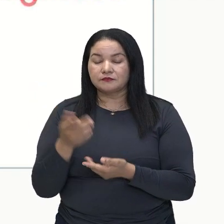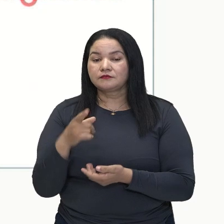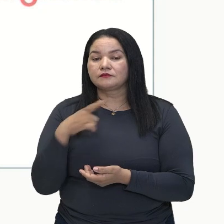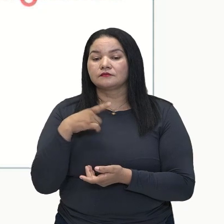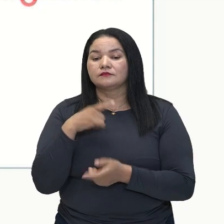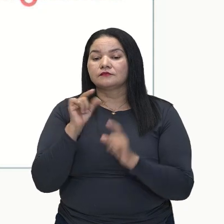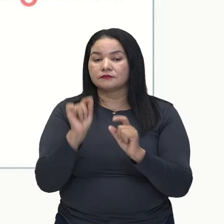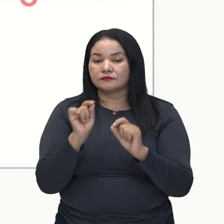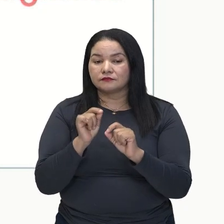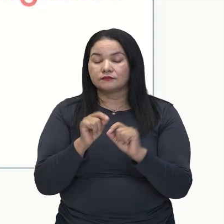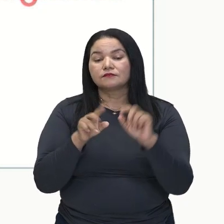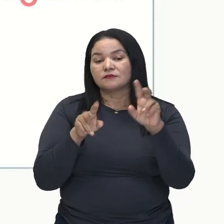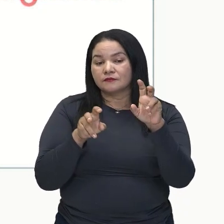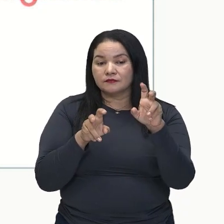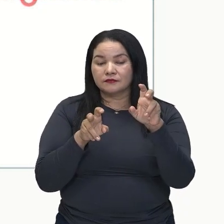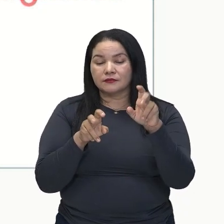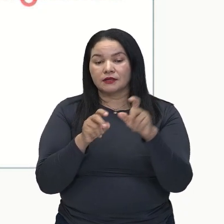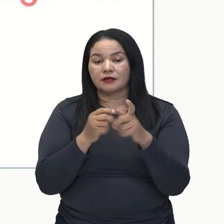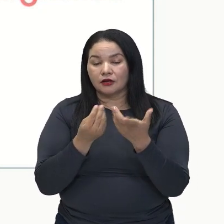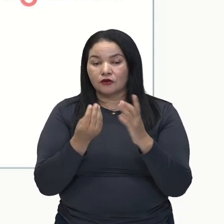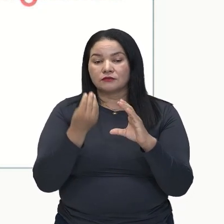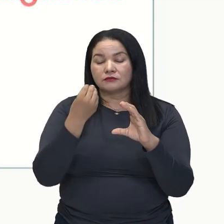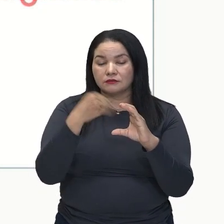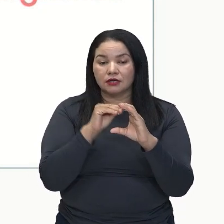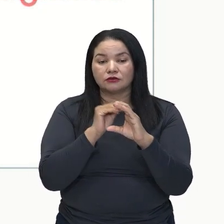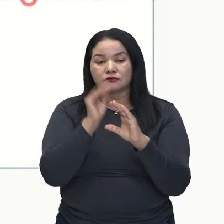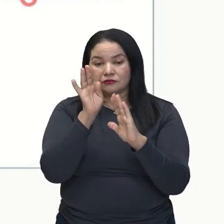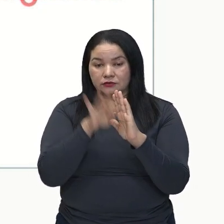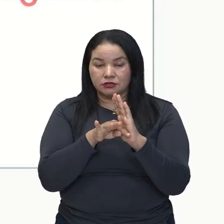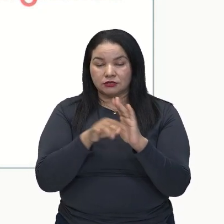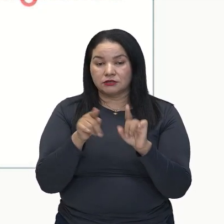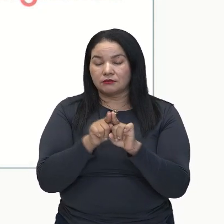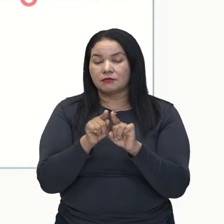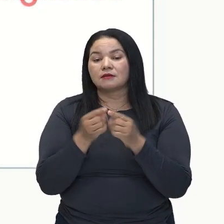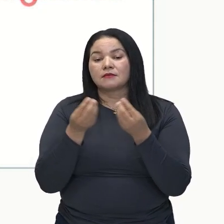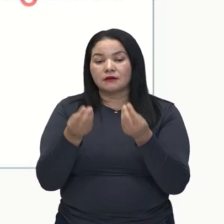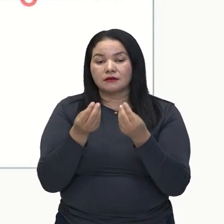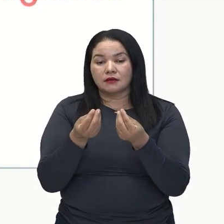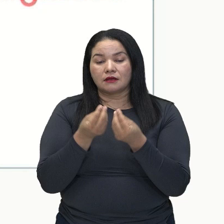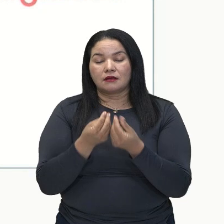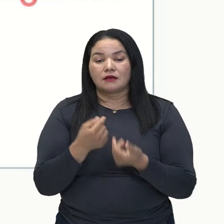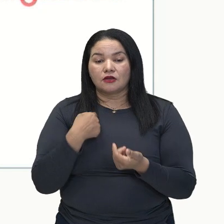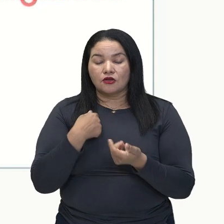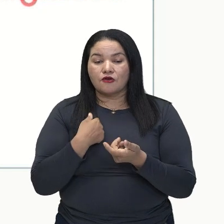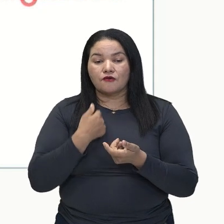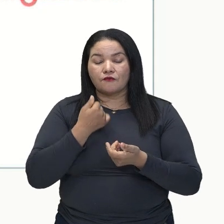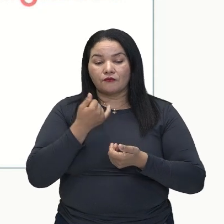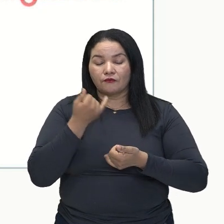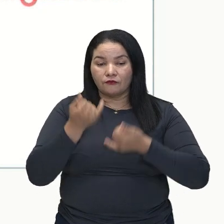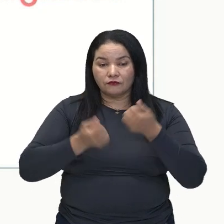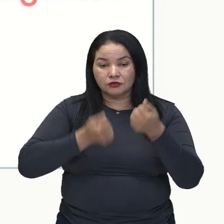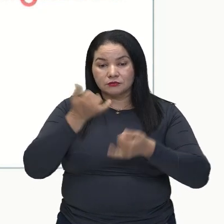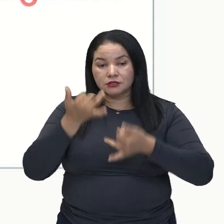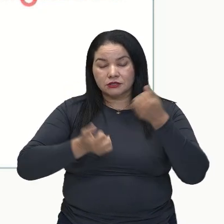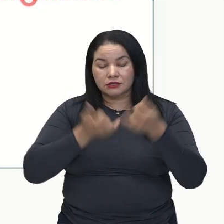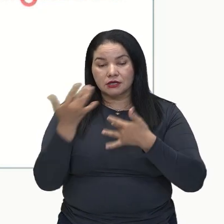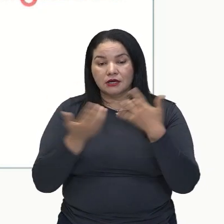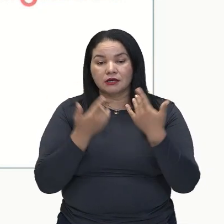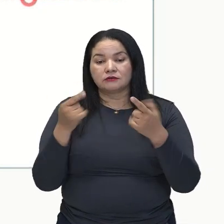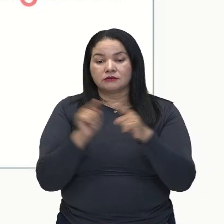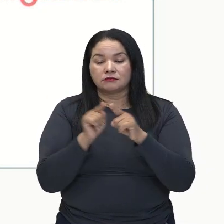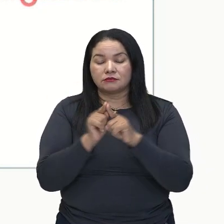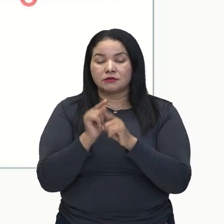trazendo a citação para dizer que aquele meu ponto tem um embasamento. Para dizer isso que eu estou falando está lá no meu